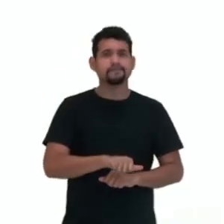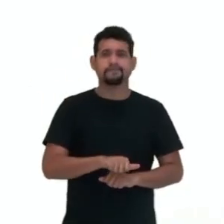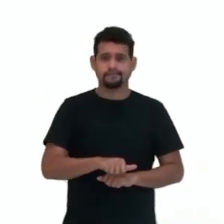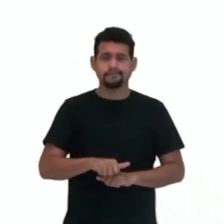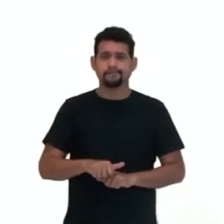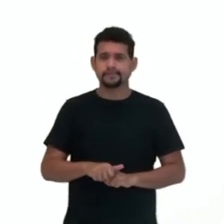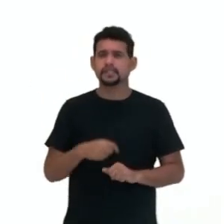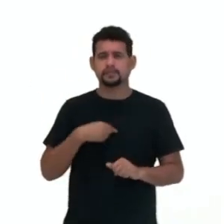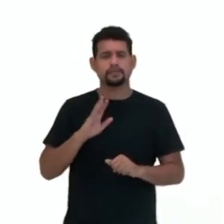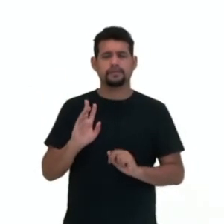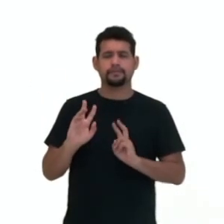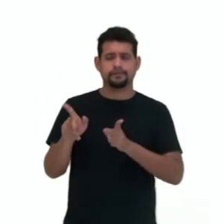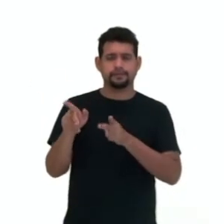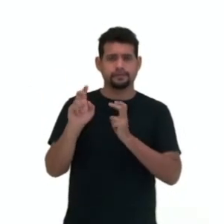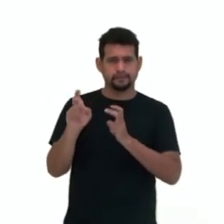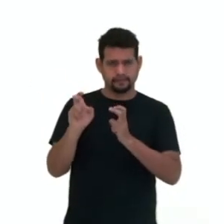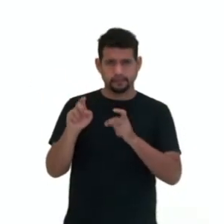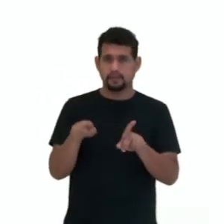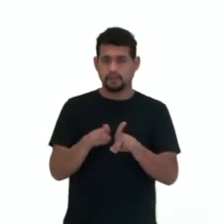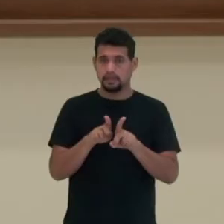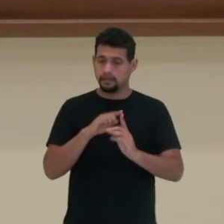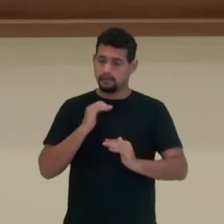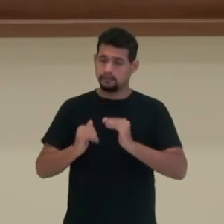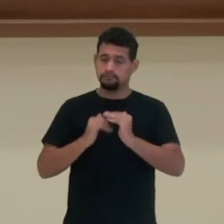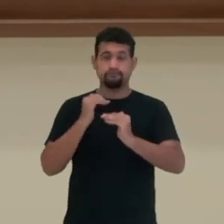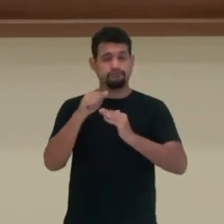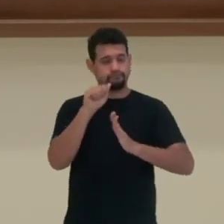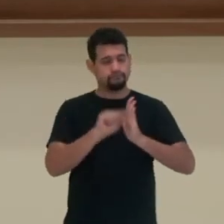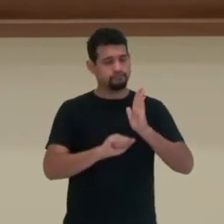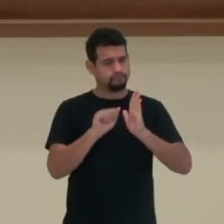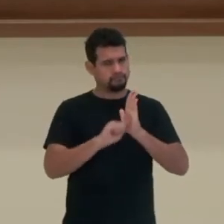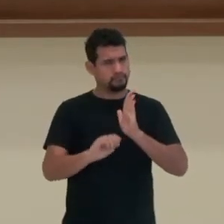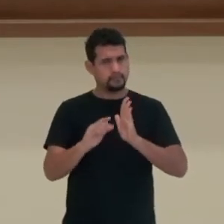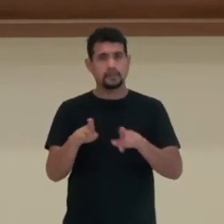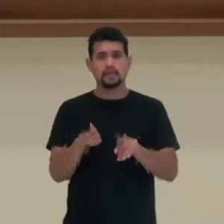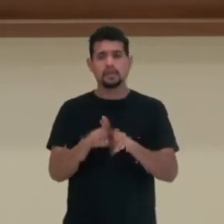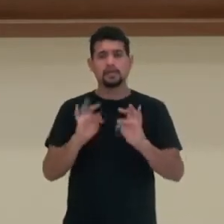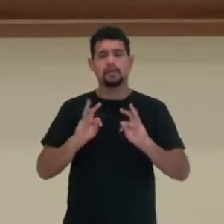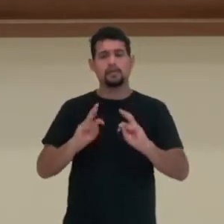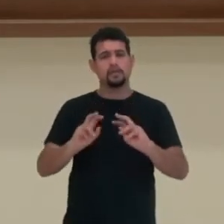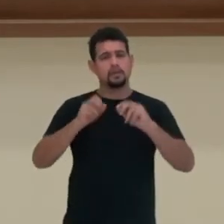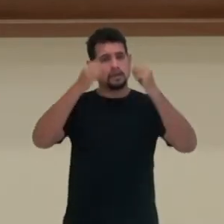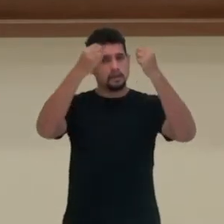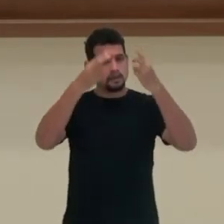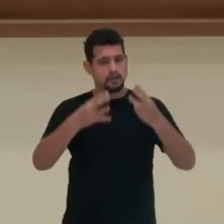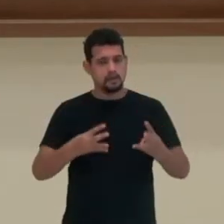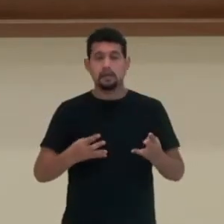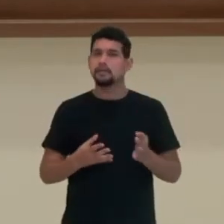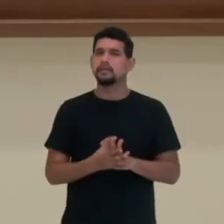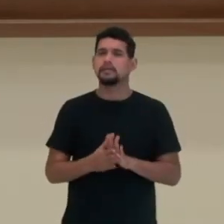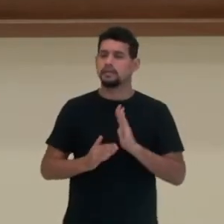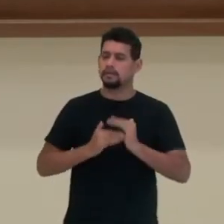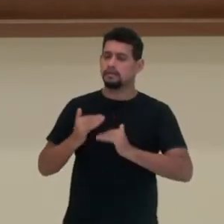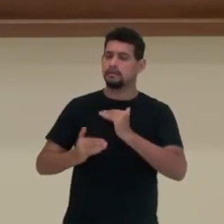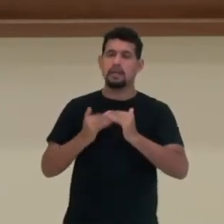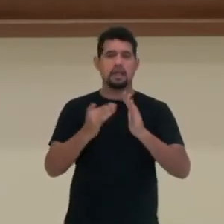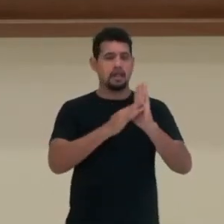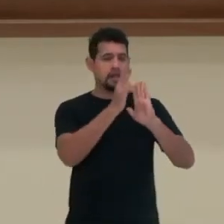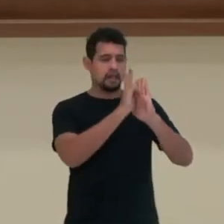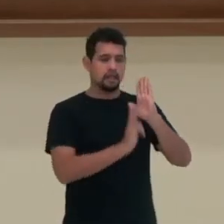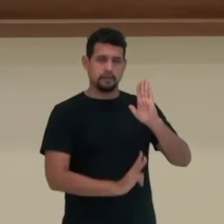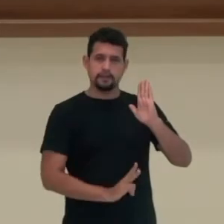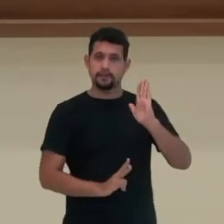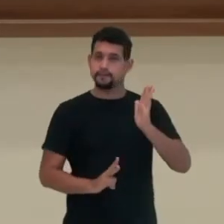Então, eu observo, através do texto, toda uma argumentação. Seguimos com a leitura.